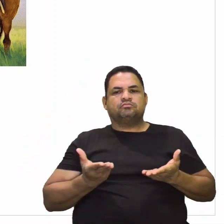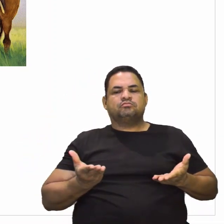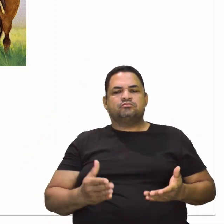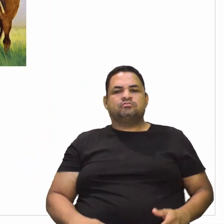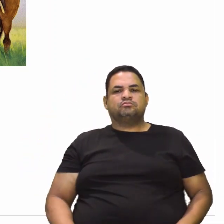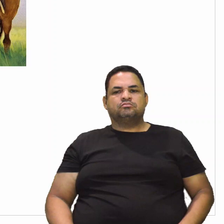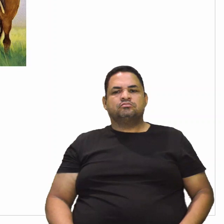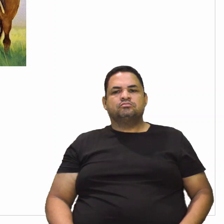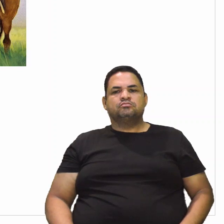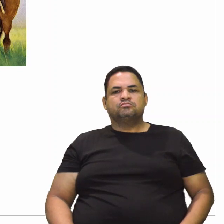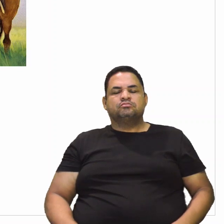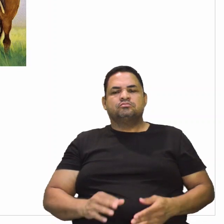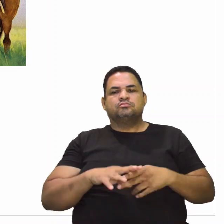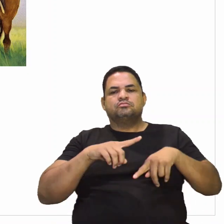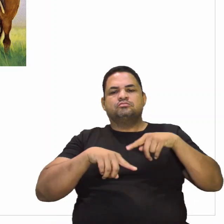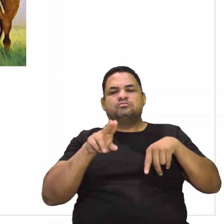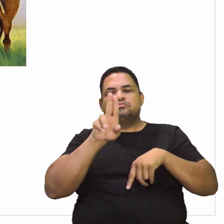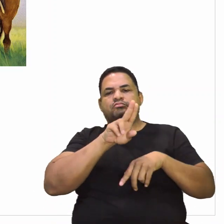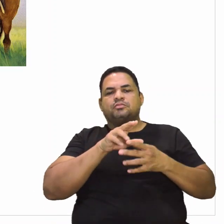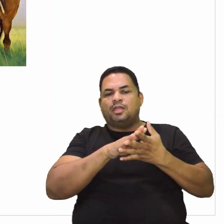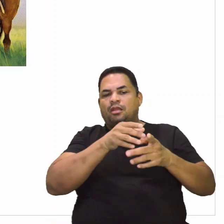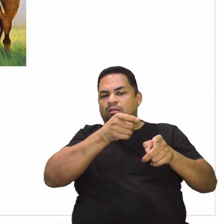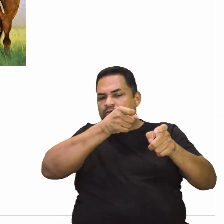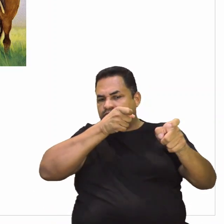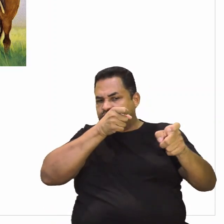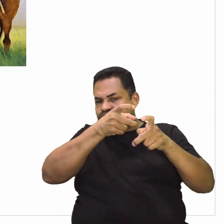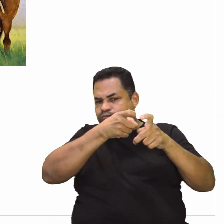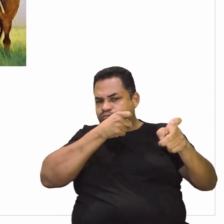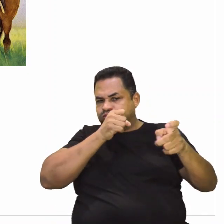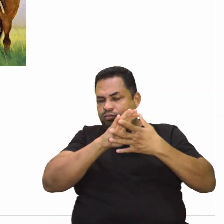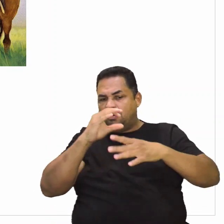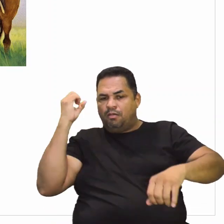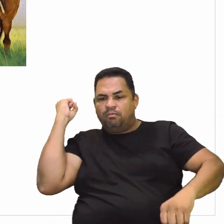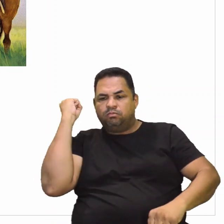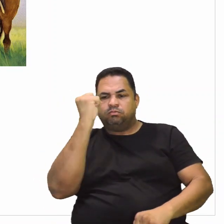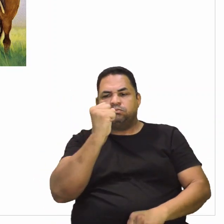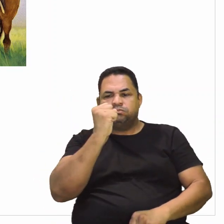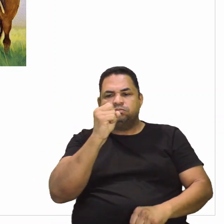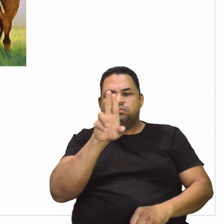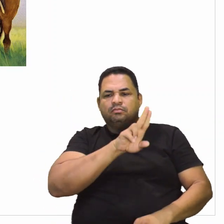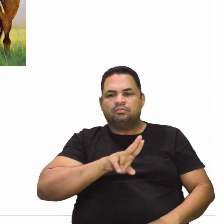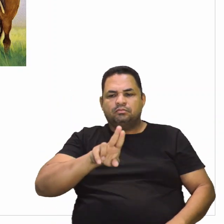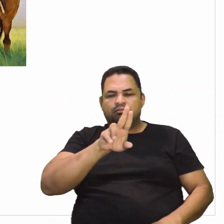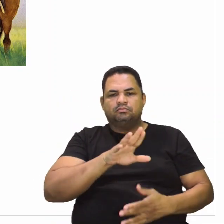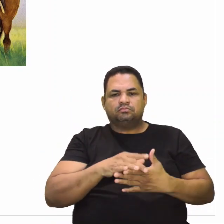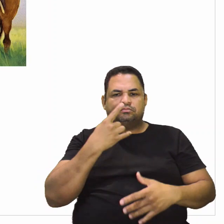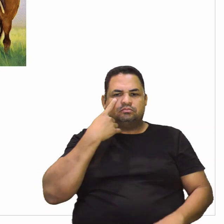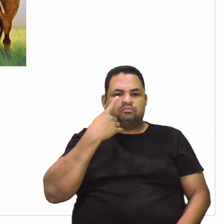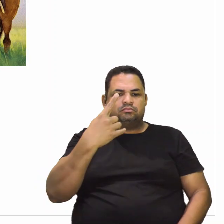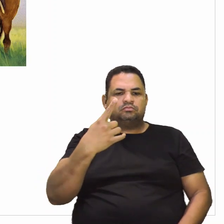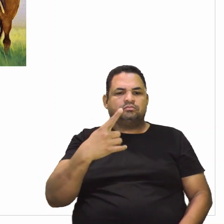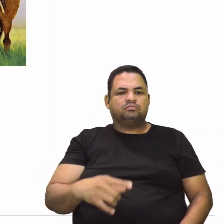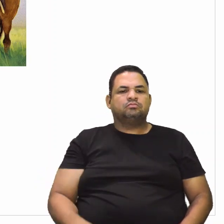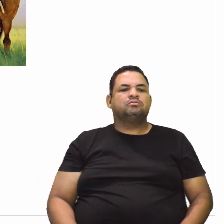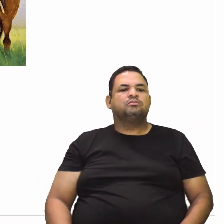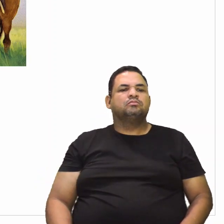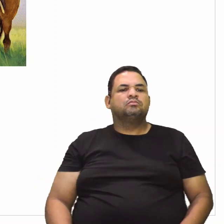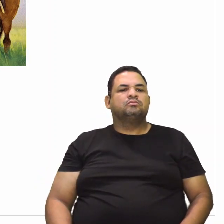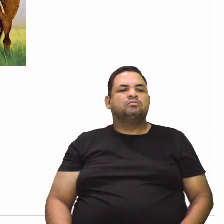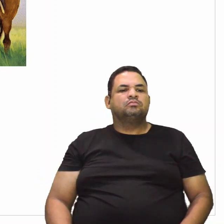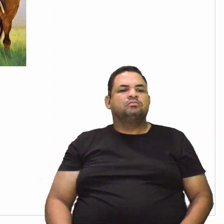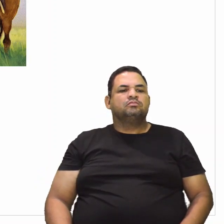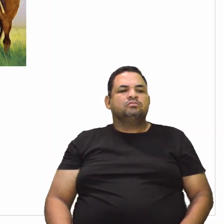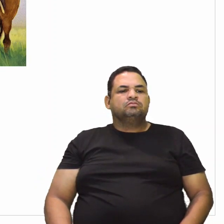o instrumento mais utilizado? O arco, a flecha, as lanças. E aqui, ó, observe